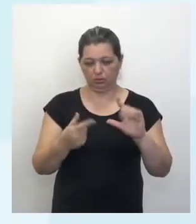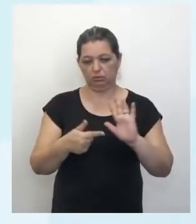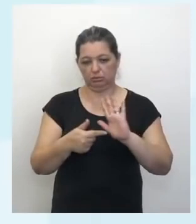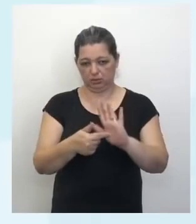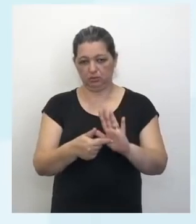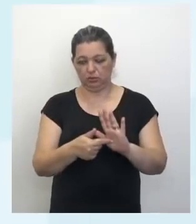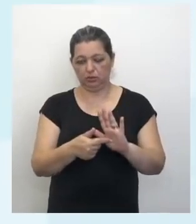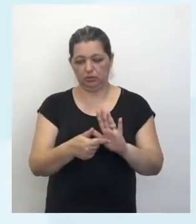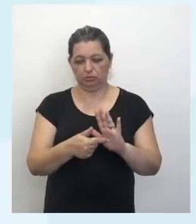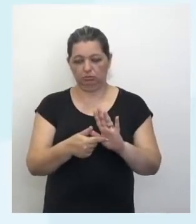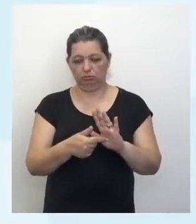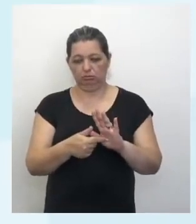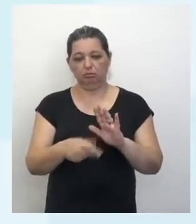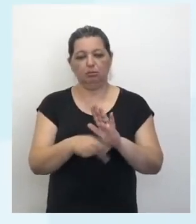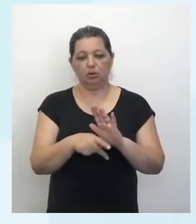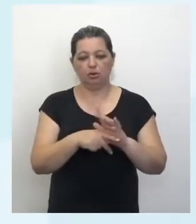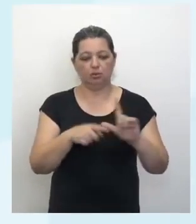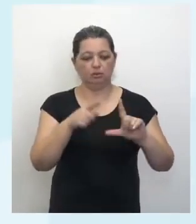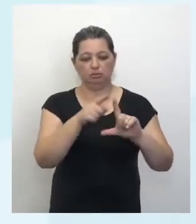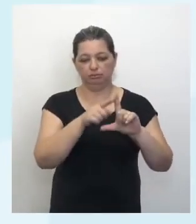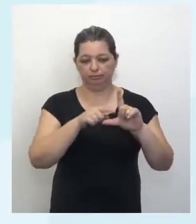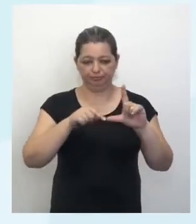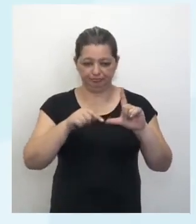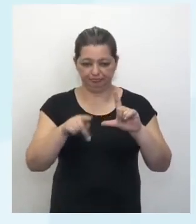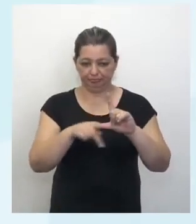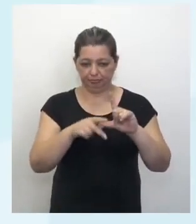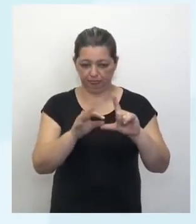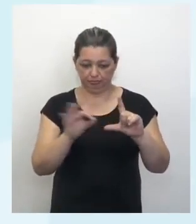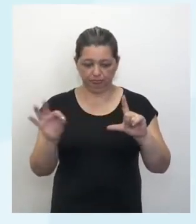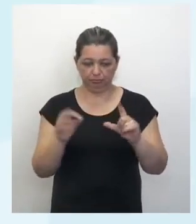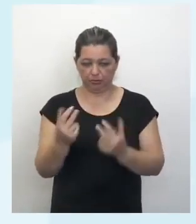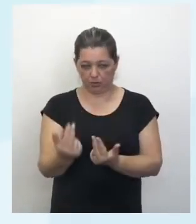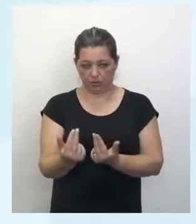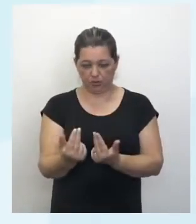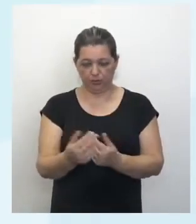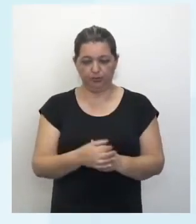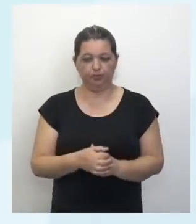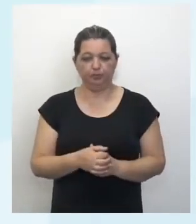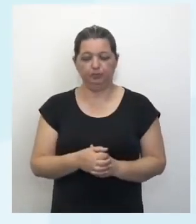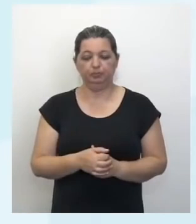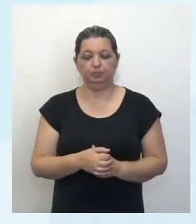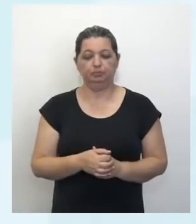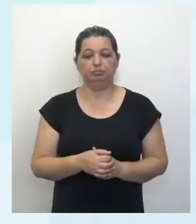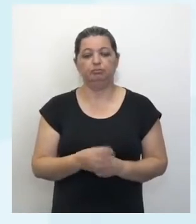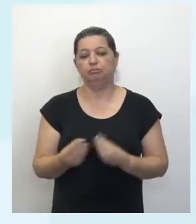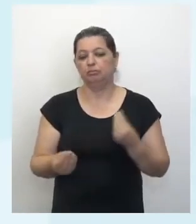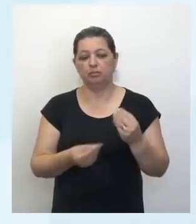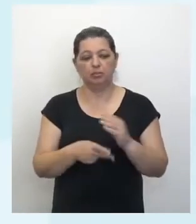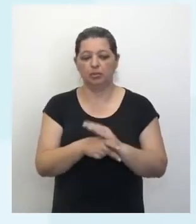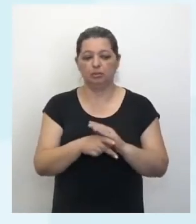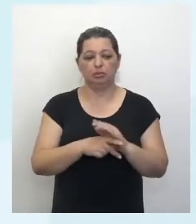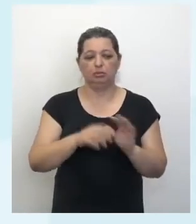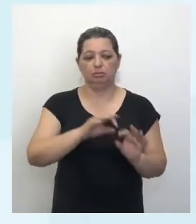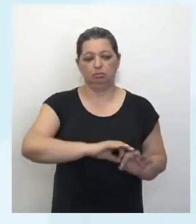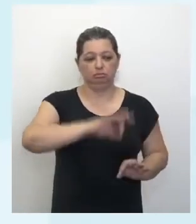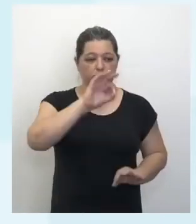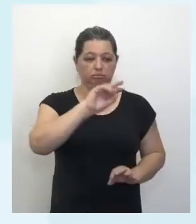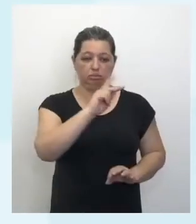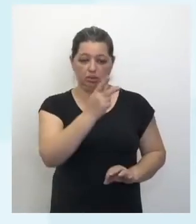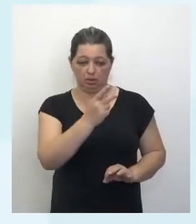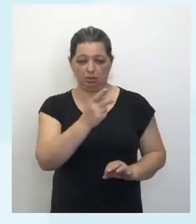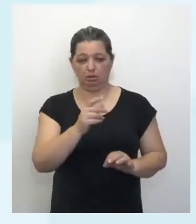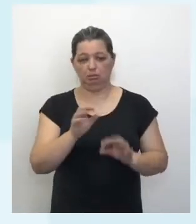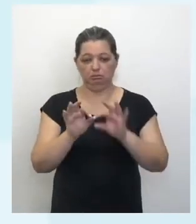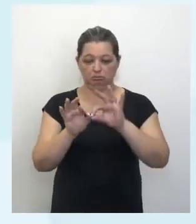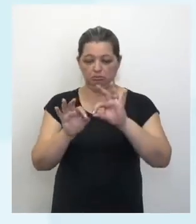que esses ângulos eles são iguais, têm a mesma inclinação. Então, ele falou que tem proporcionalidade entre a altura daqui com a altura